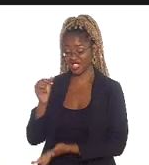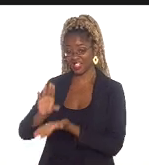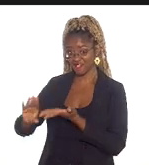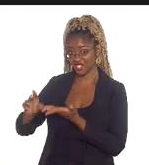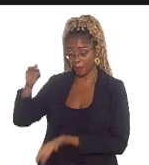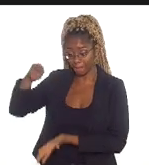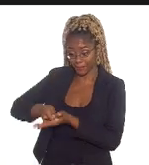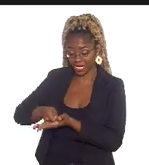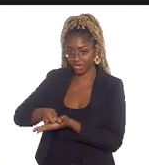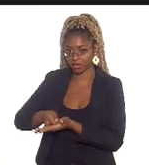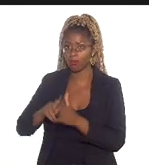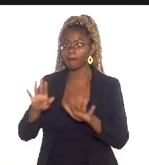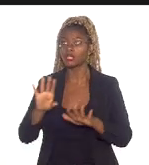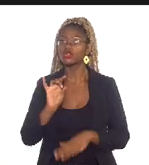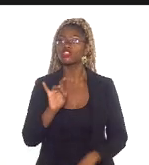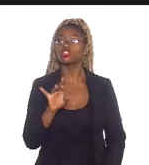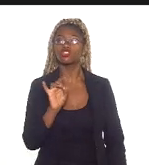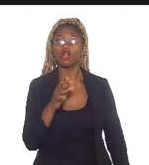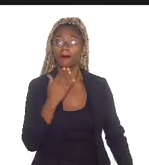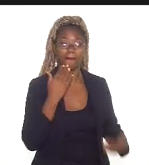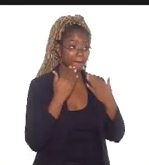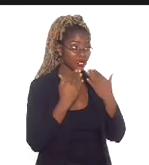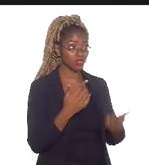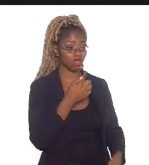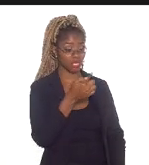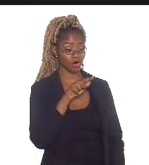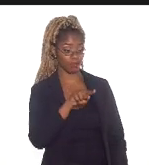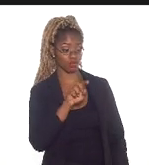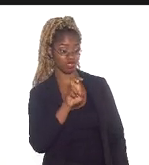apenas uma apresentação de 7,5 bi.